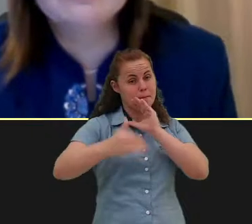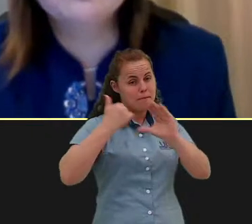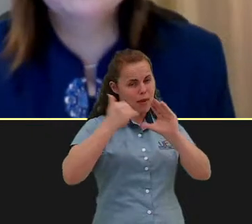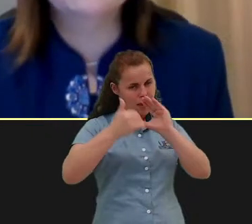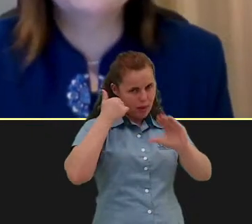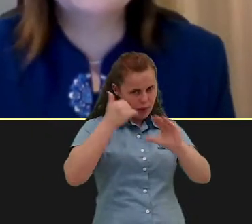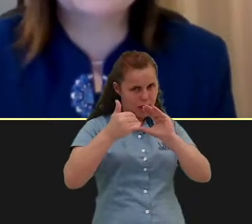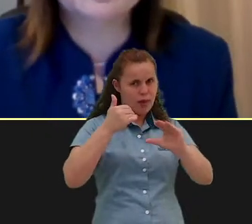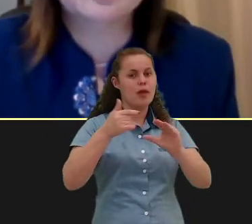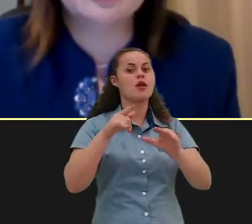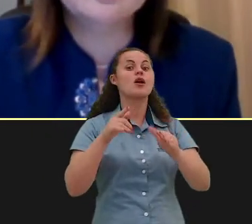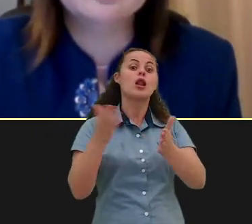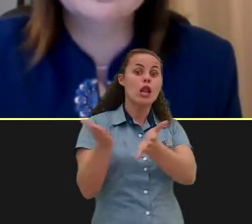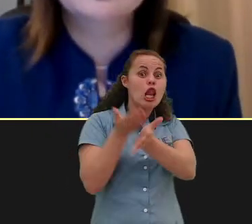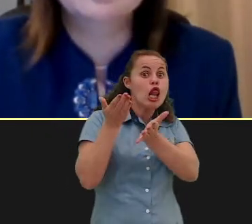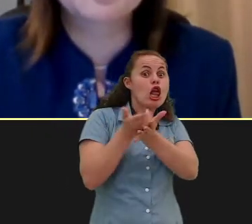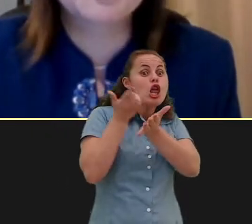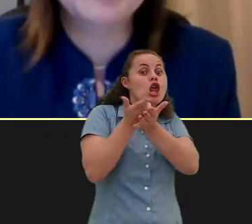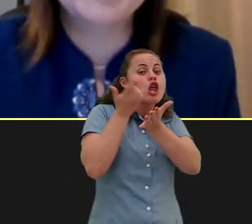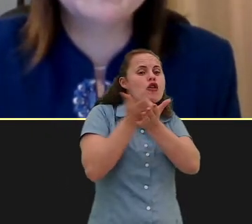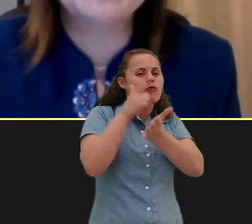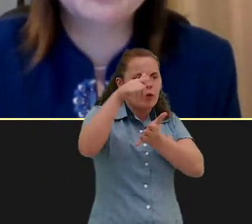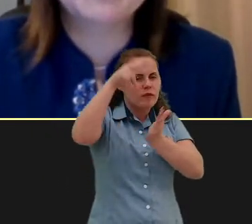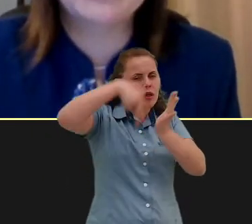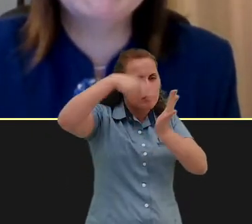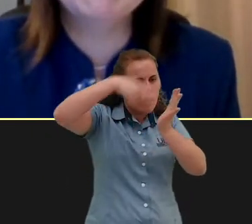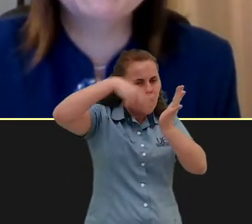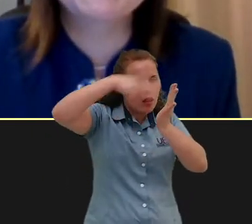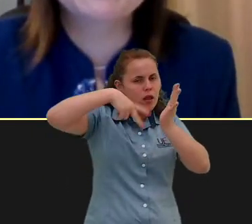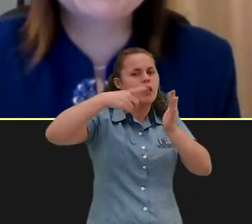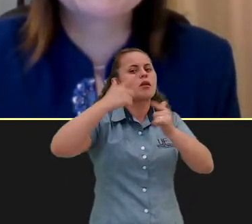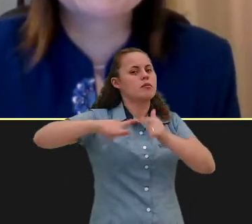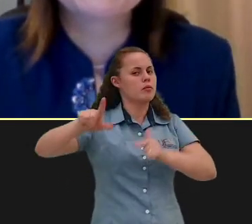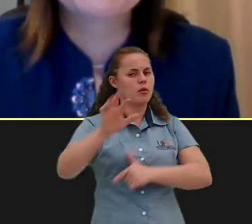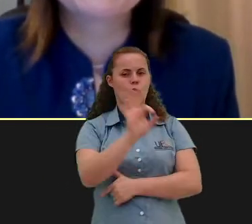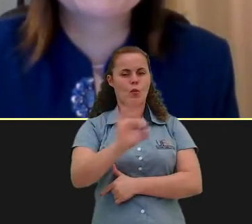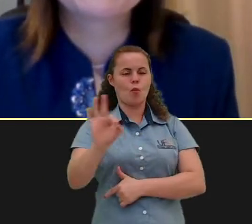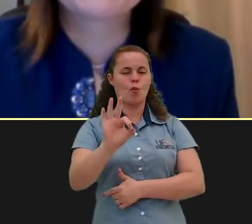recomendar bibliografia para vocês, sem problema, tá bem?